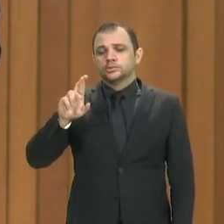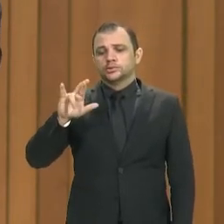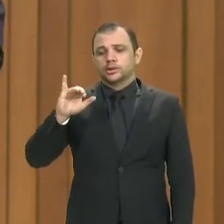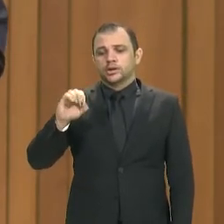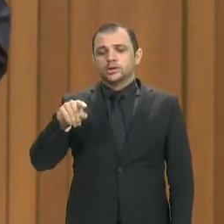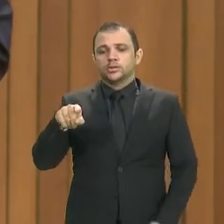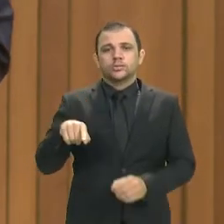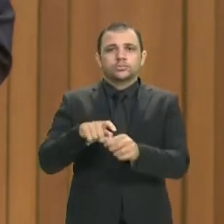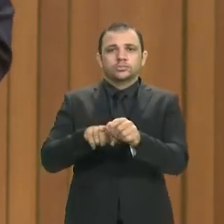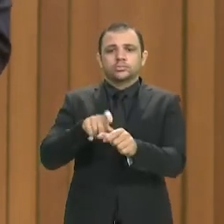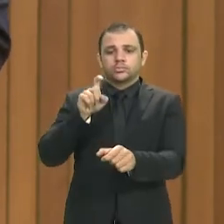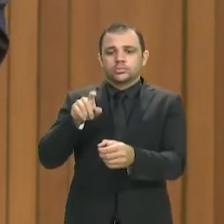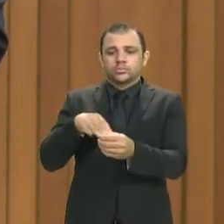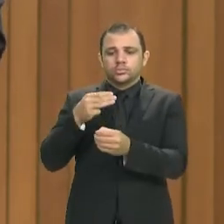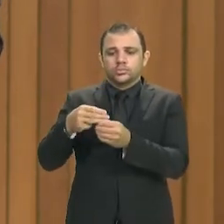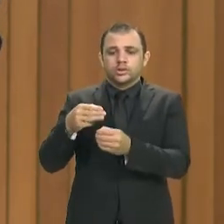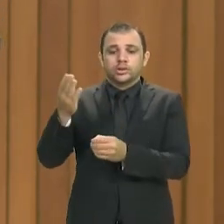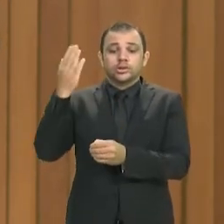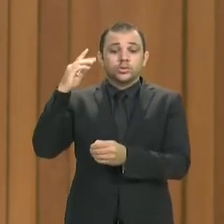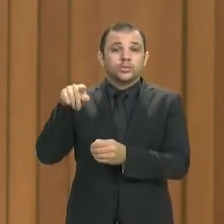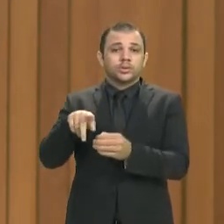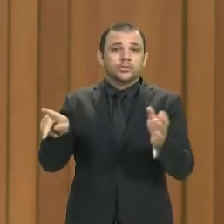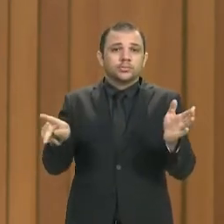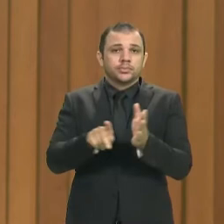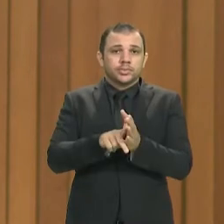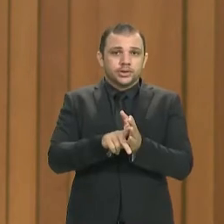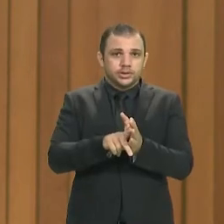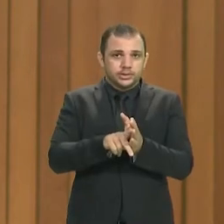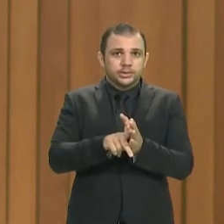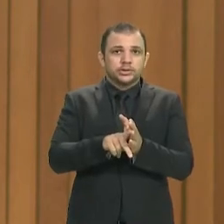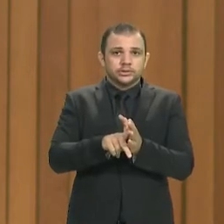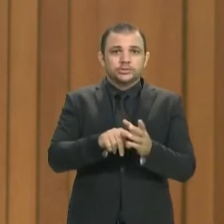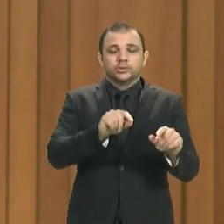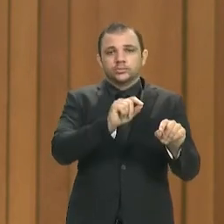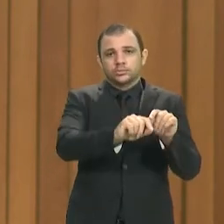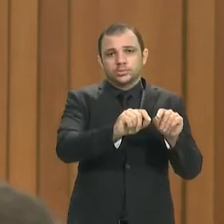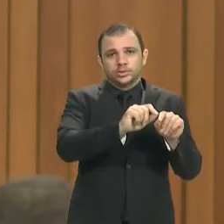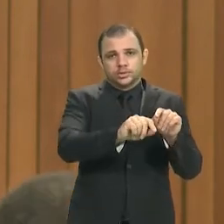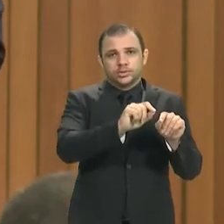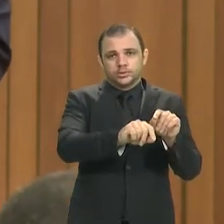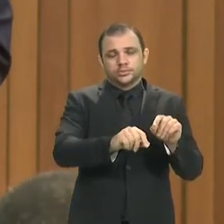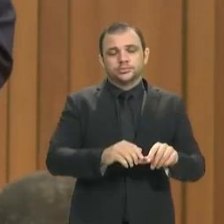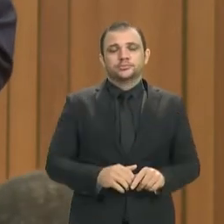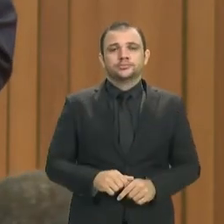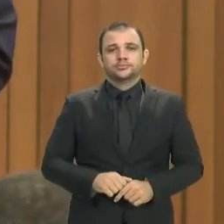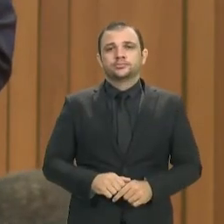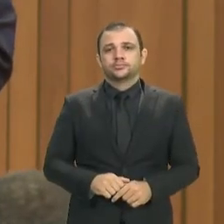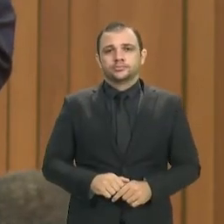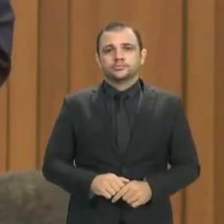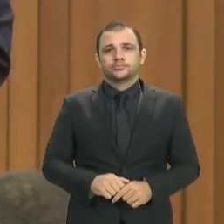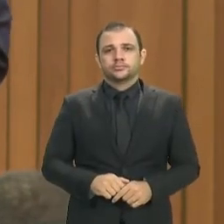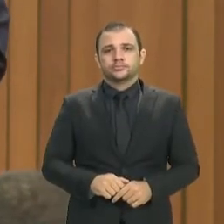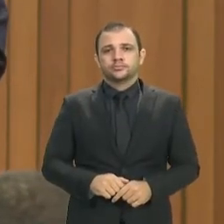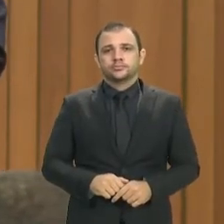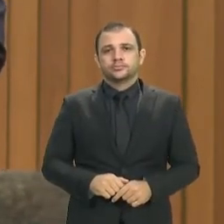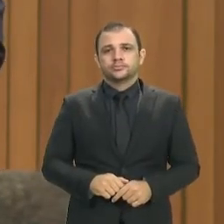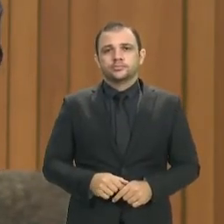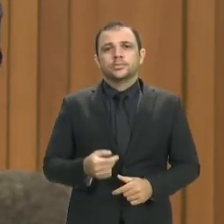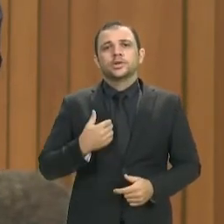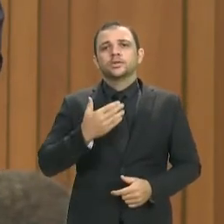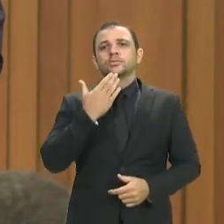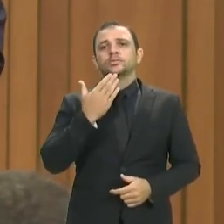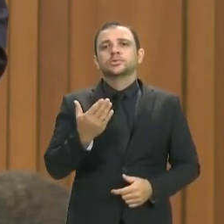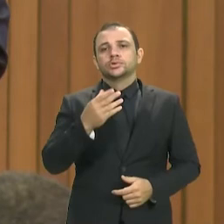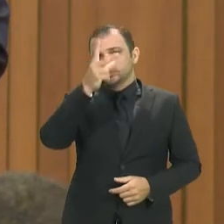município, mas era distrito do município mãe da Baixada, o município de Pinheiro. Então, eu queria aqui, prefeito Fábio,